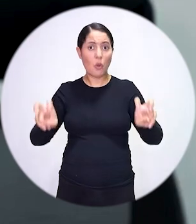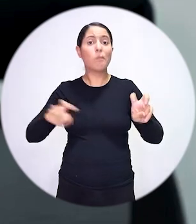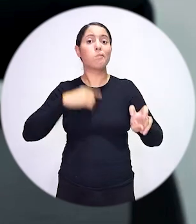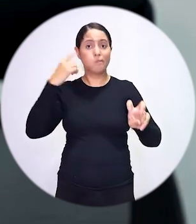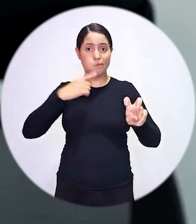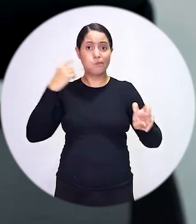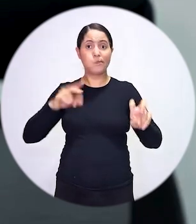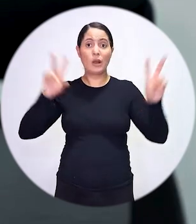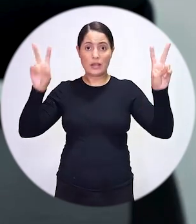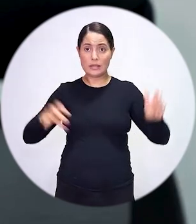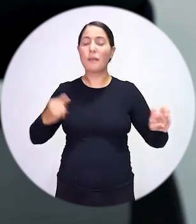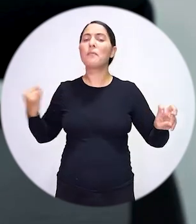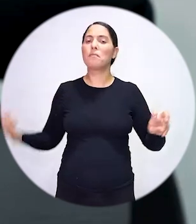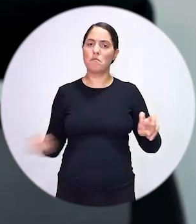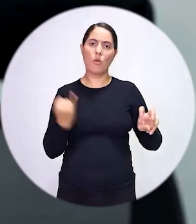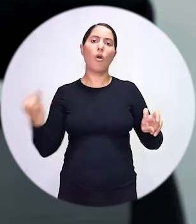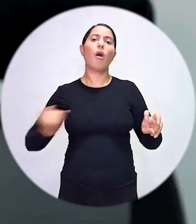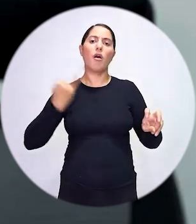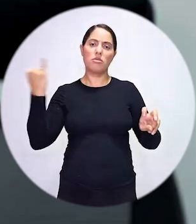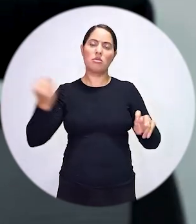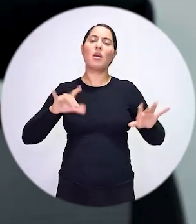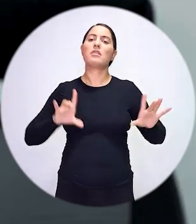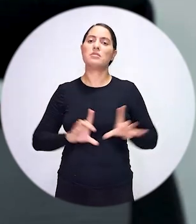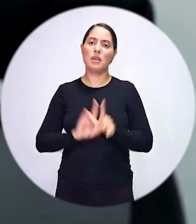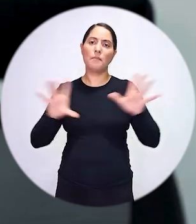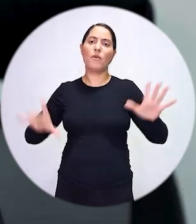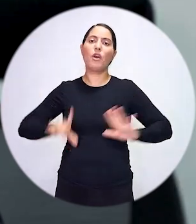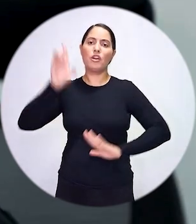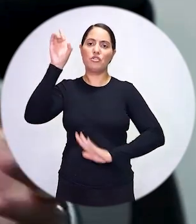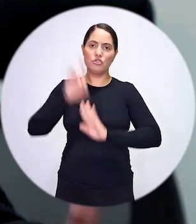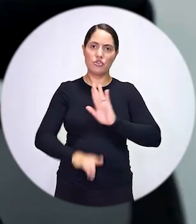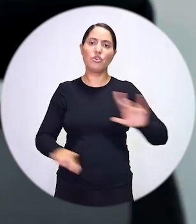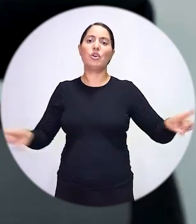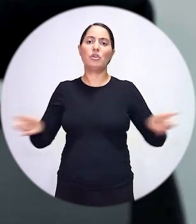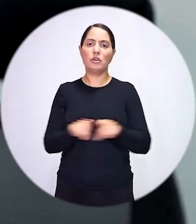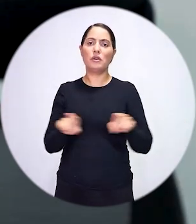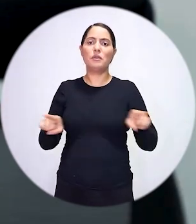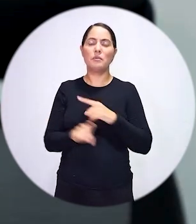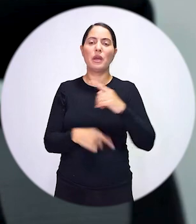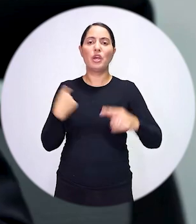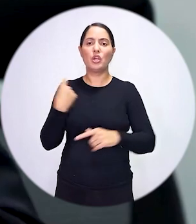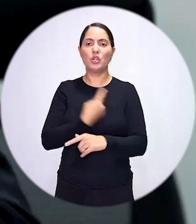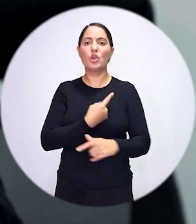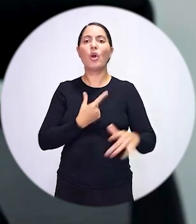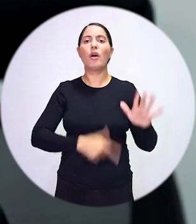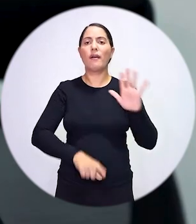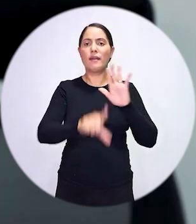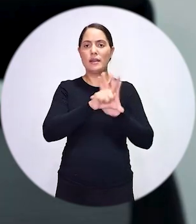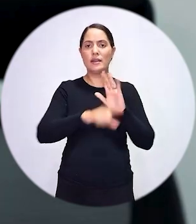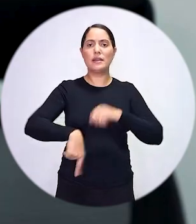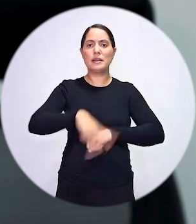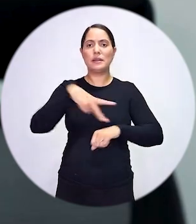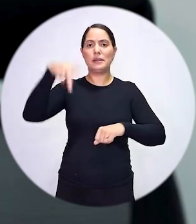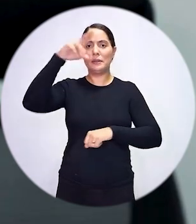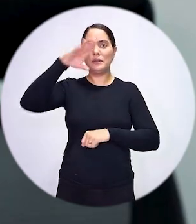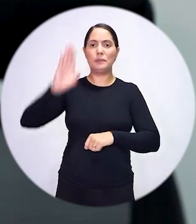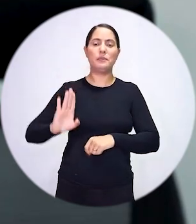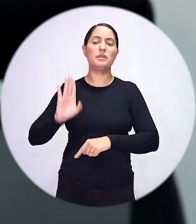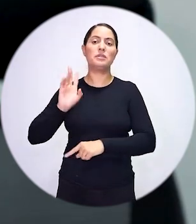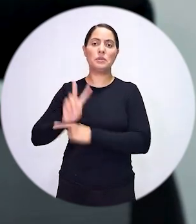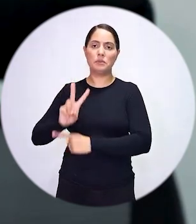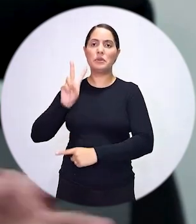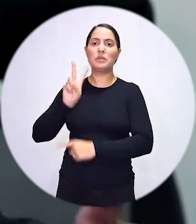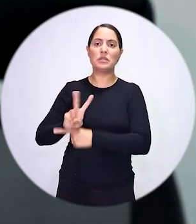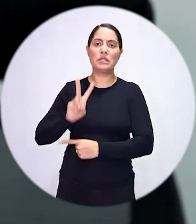mais a importância do advogado, da advogada, sua essencialidade na manutenção do Estado Democrático do Direito, na efetivação do devido processo